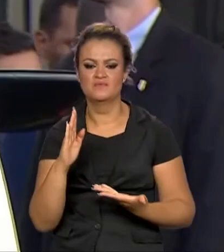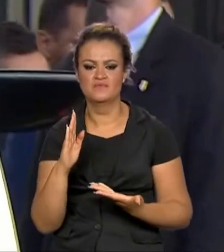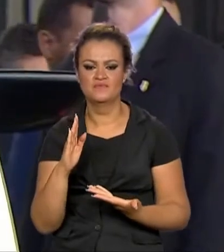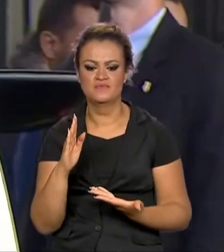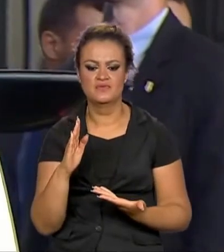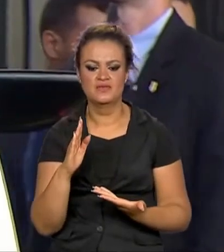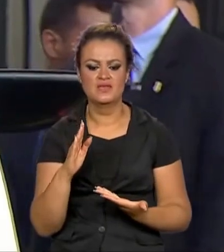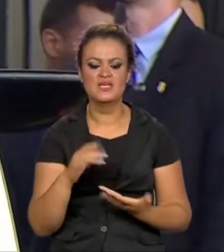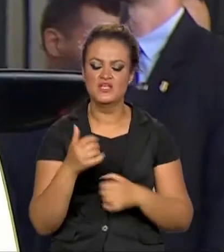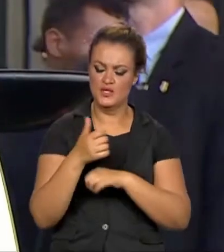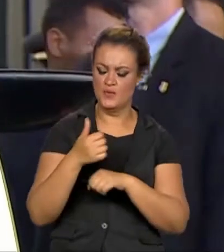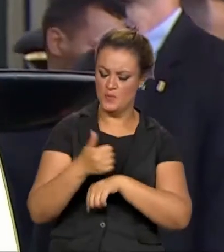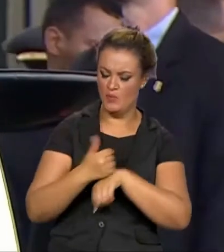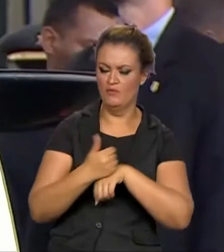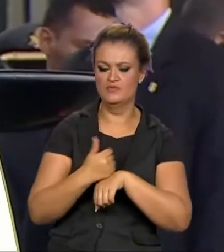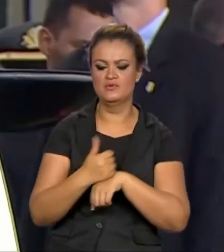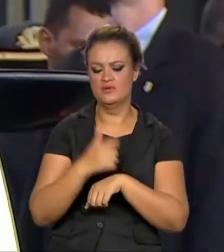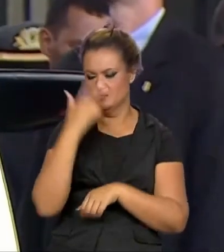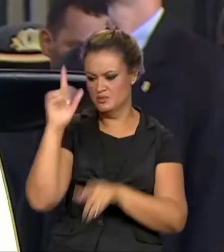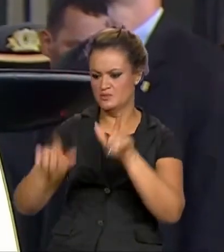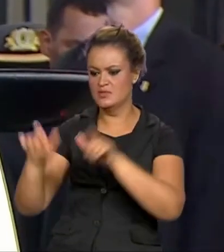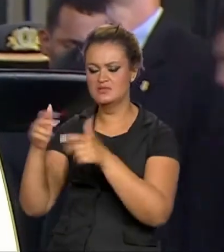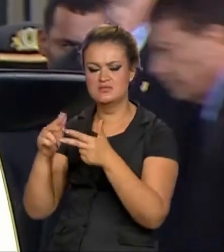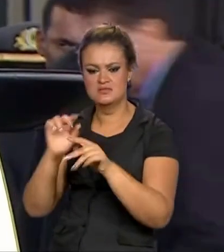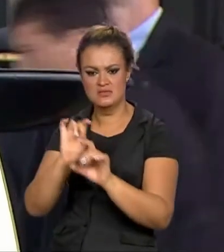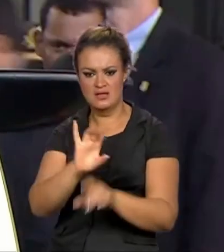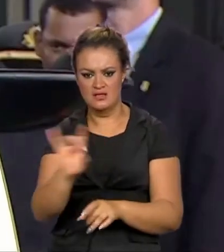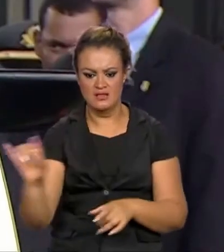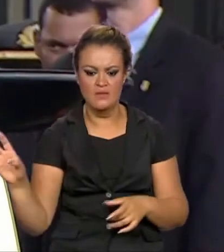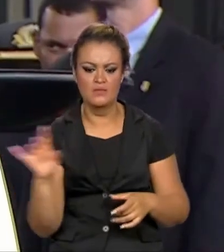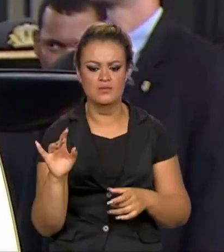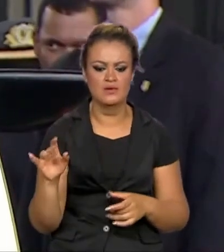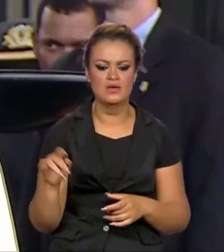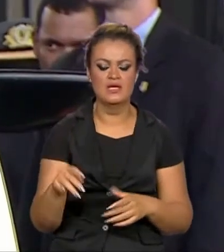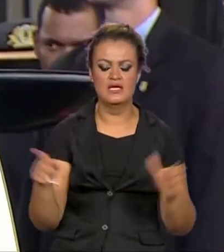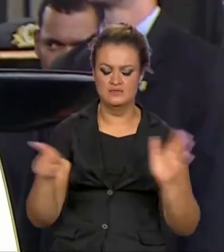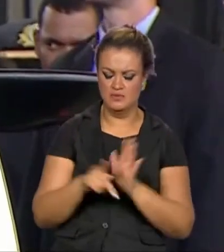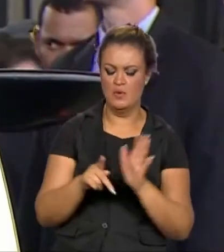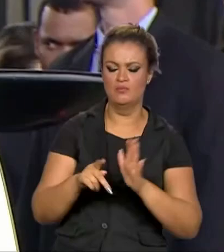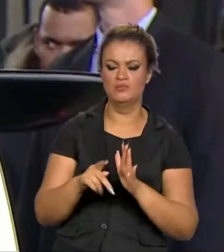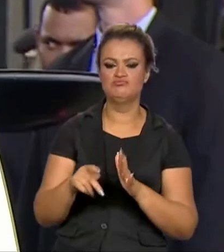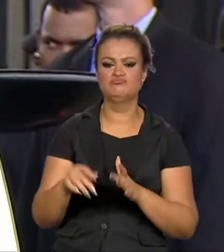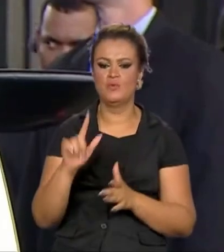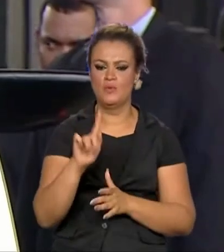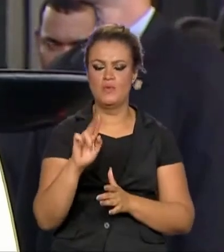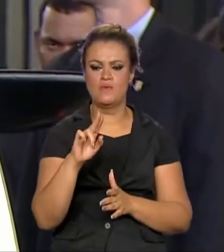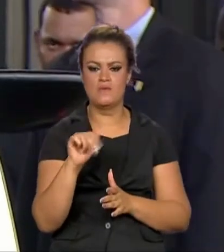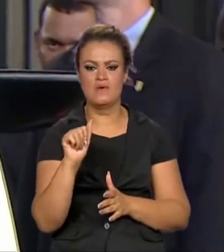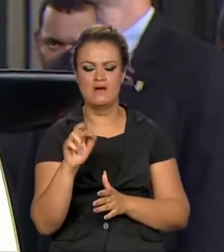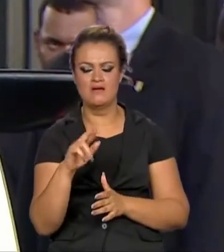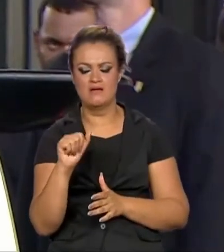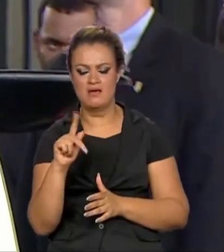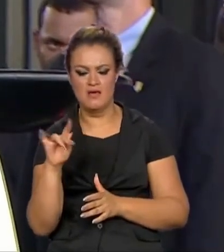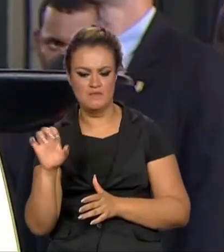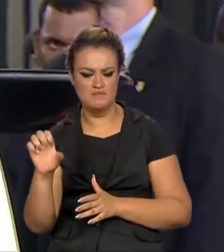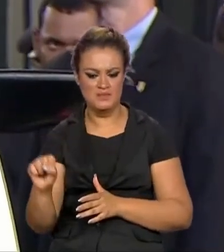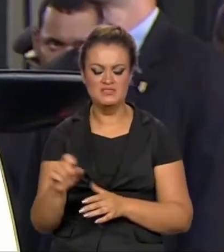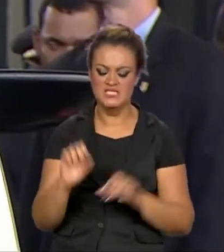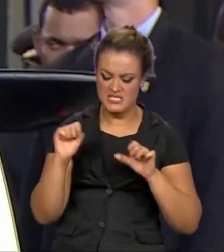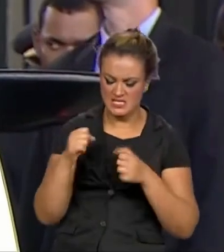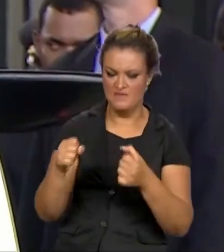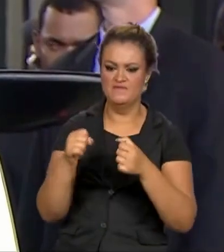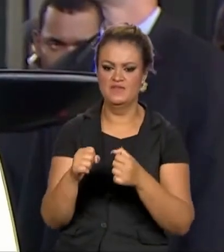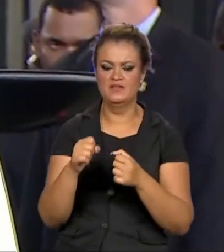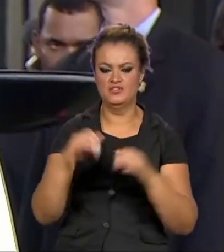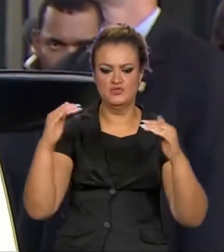e no valor profissional dos nossos militares, herdeiros dos heróis de Guararapes e fiéis guardiões da nossa